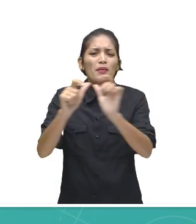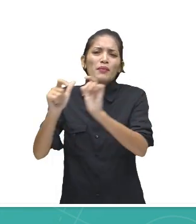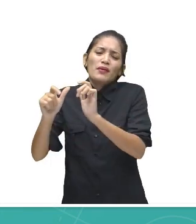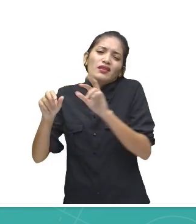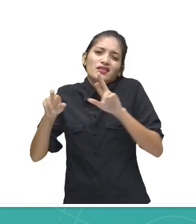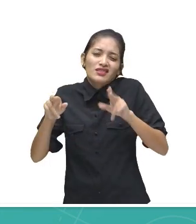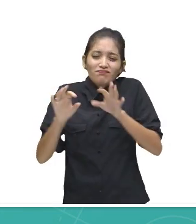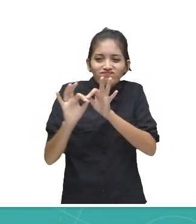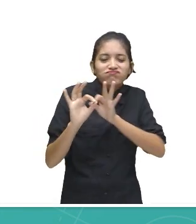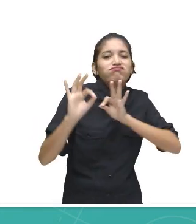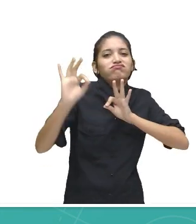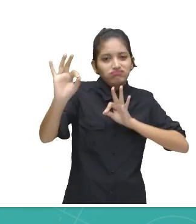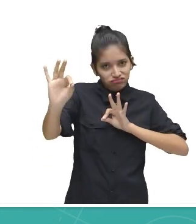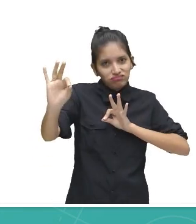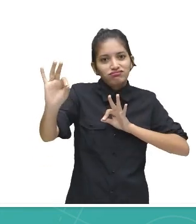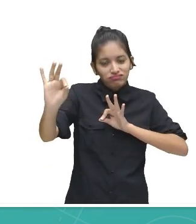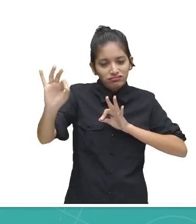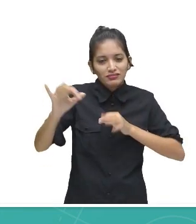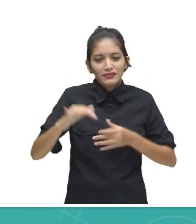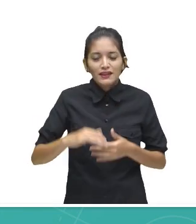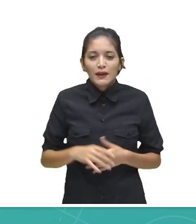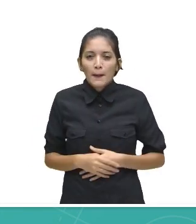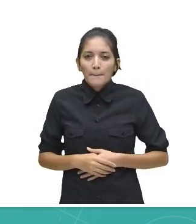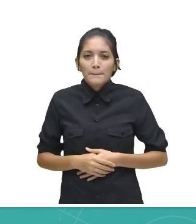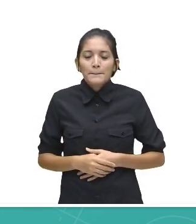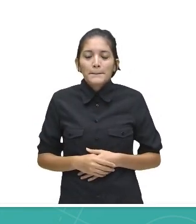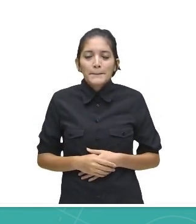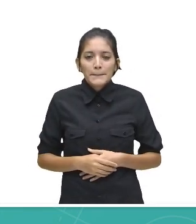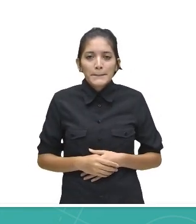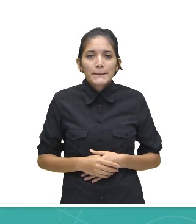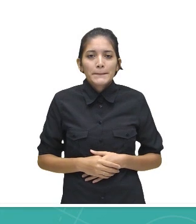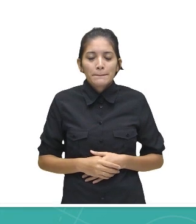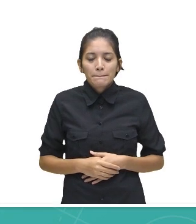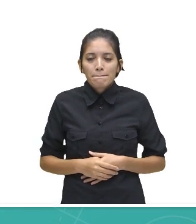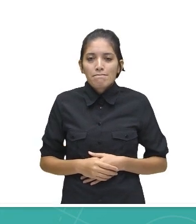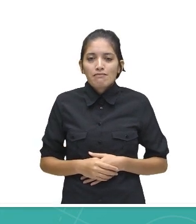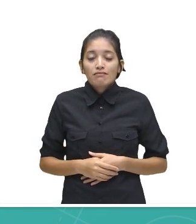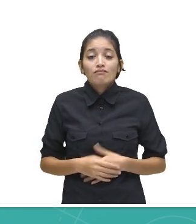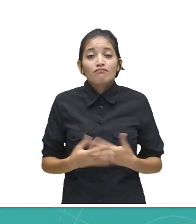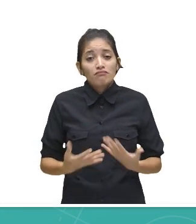muito distantes, né? São áreas aí que são muito